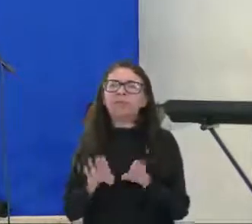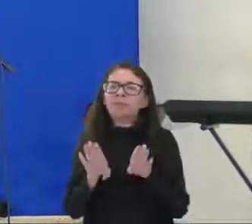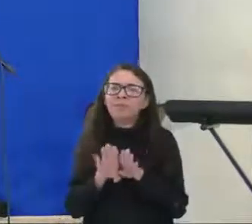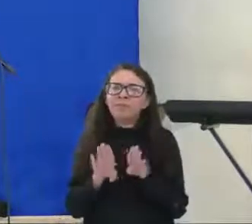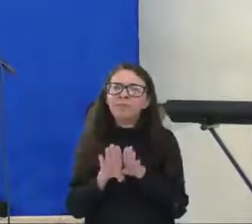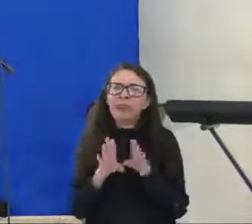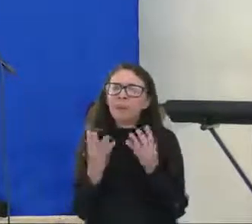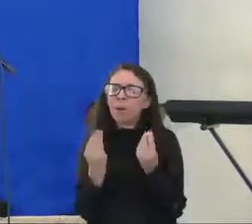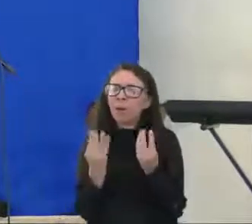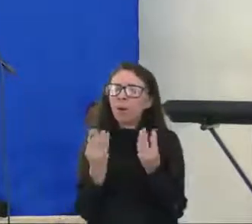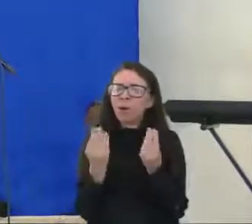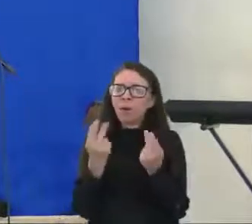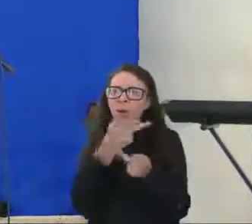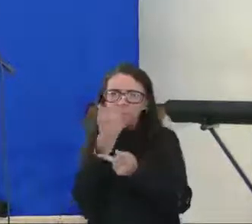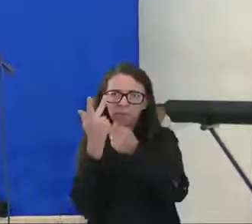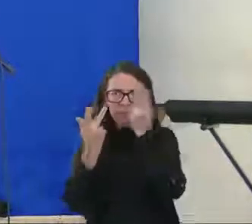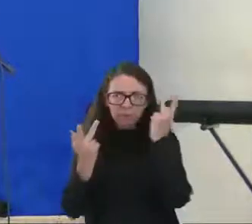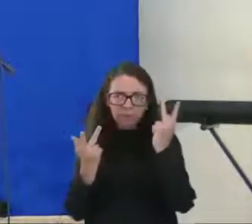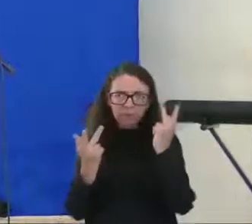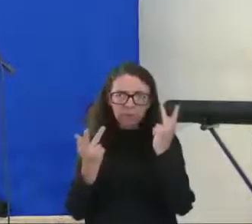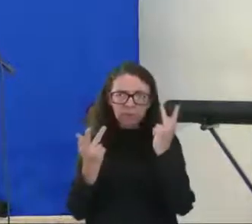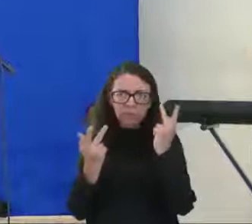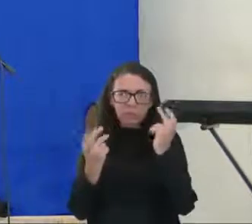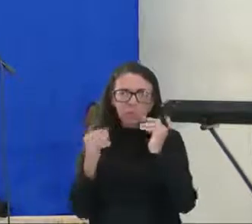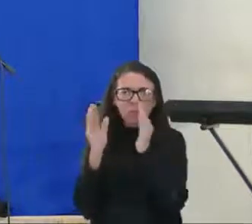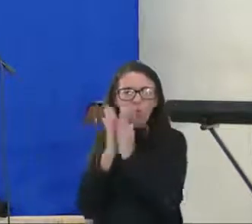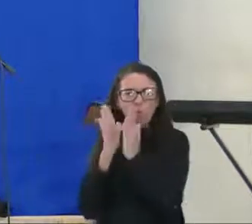interpretam nas todas?